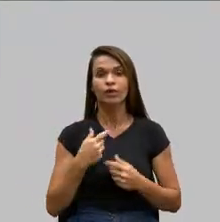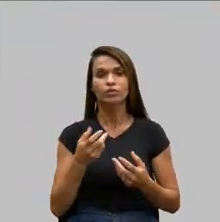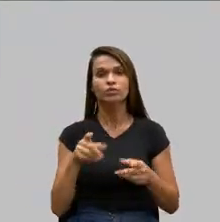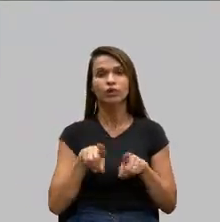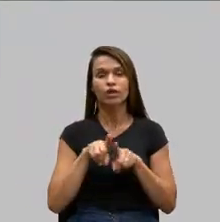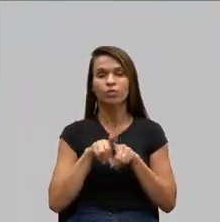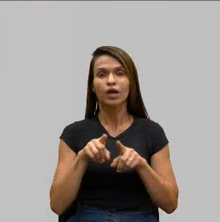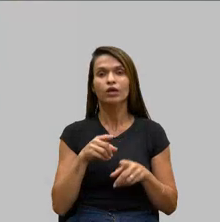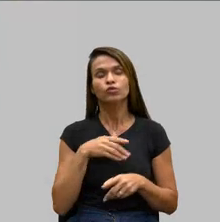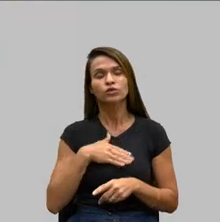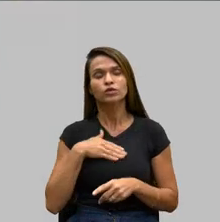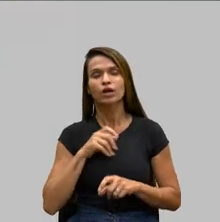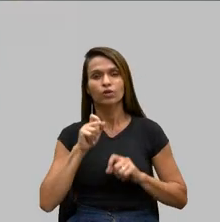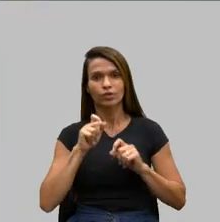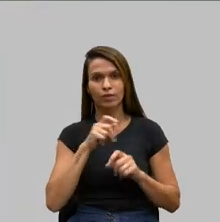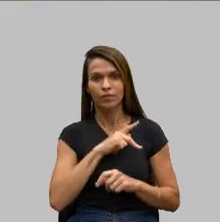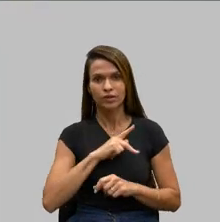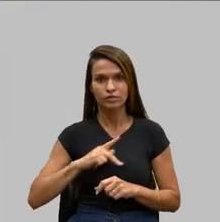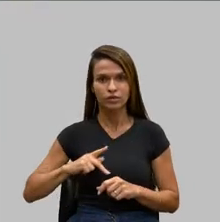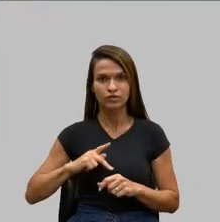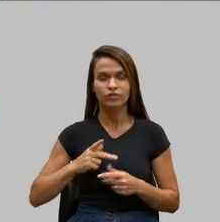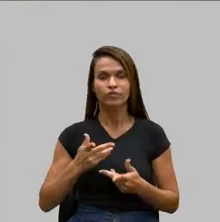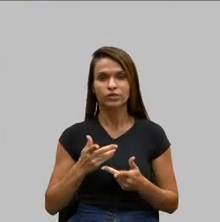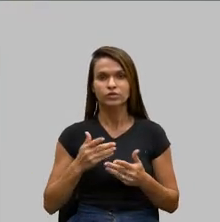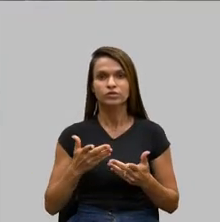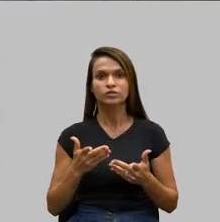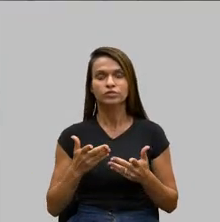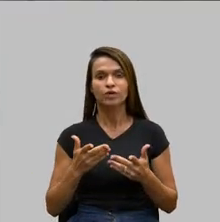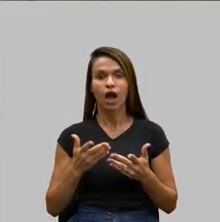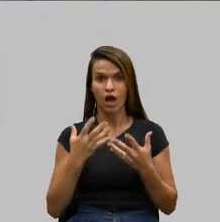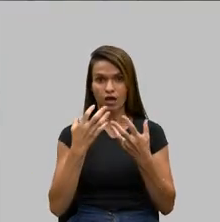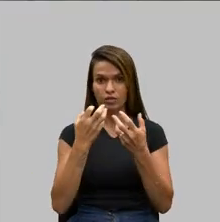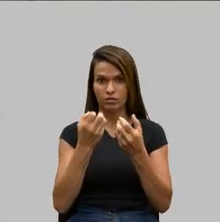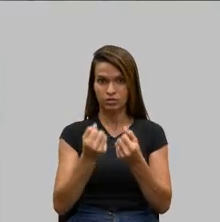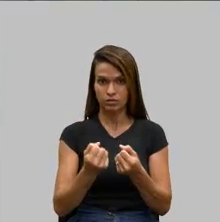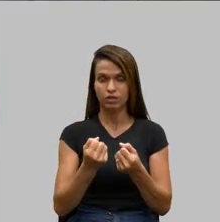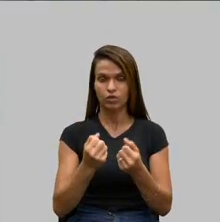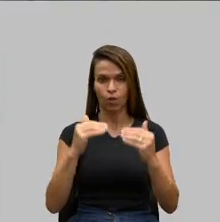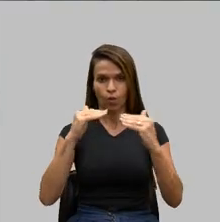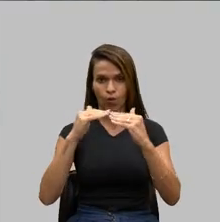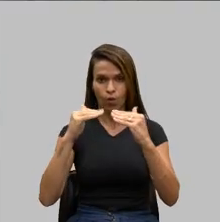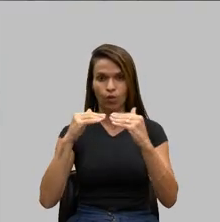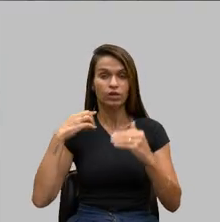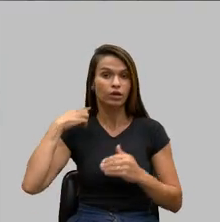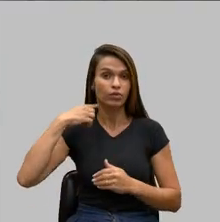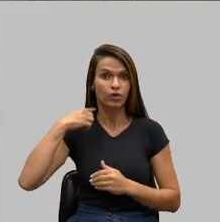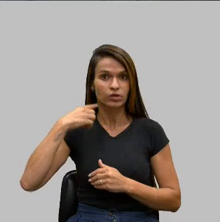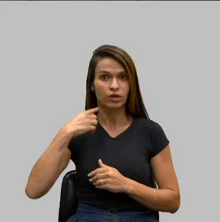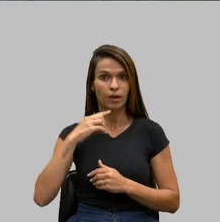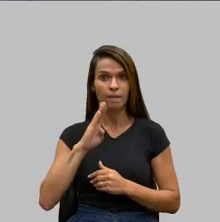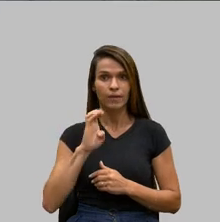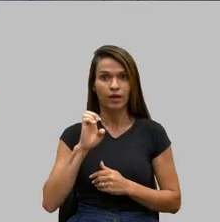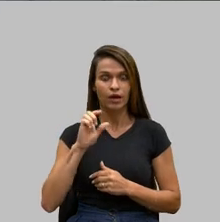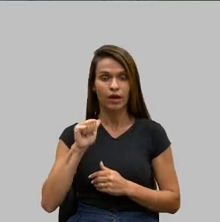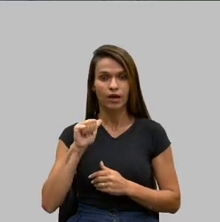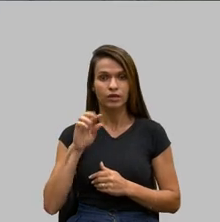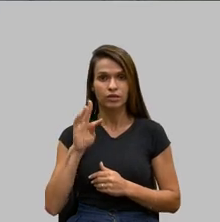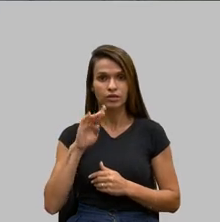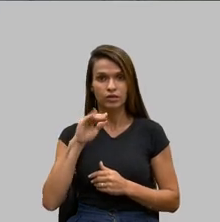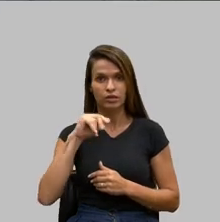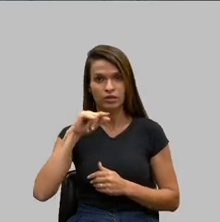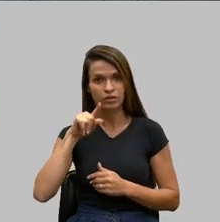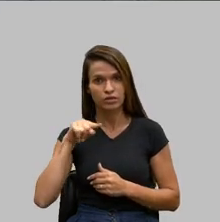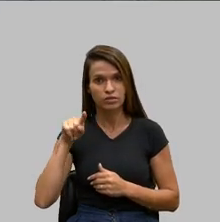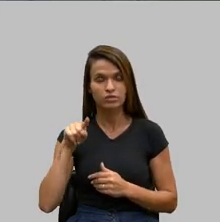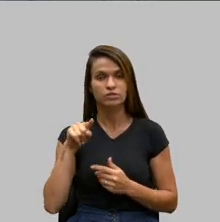presidente eh que fosse aberta essa excessão e aqui concordando com a deputada Beatriz Cerqueira eh da